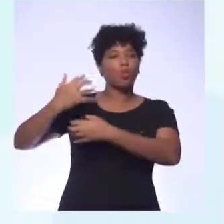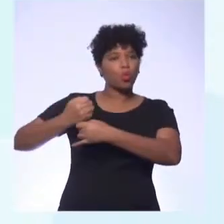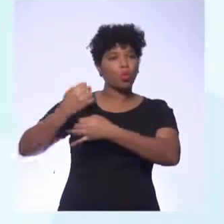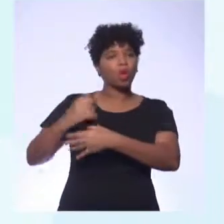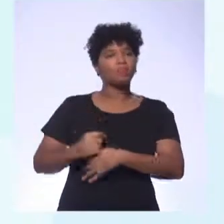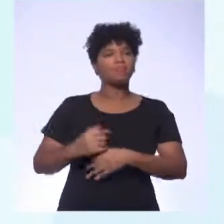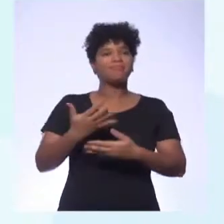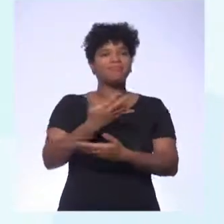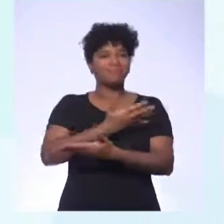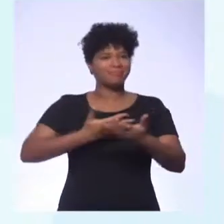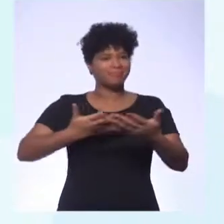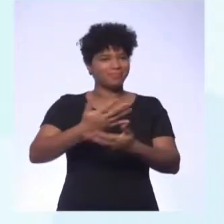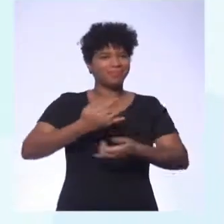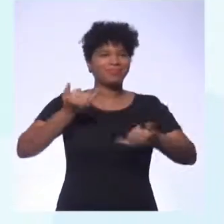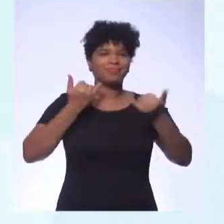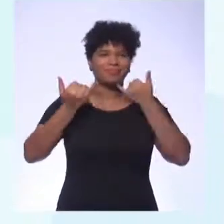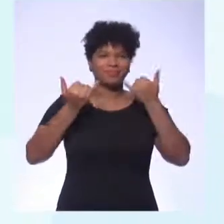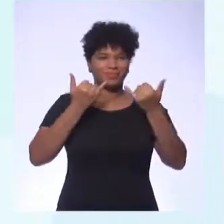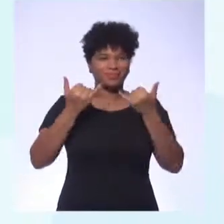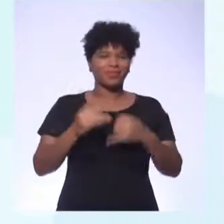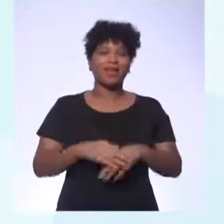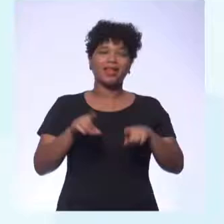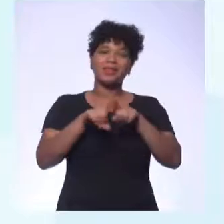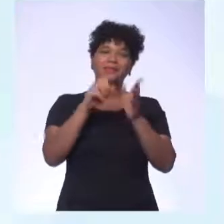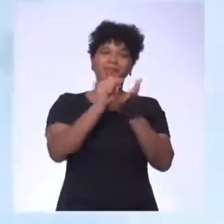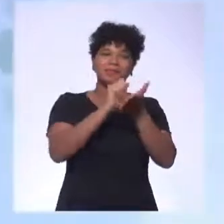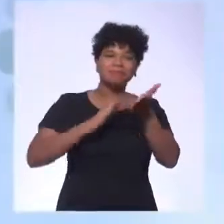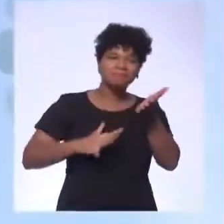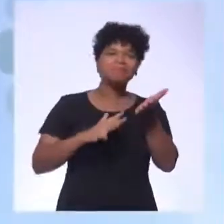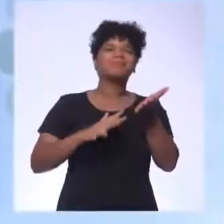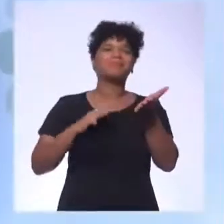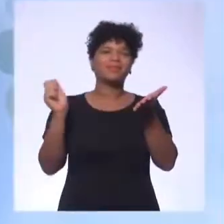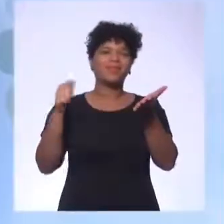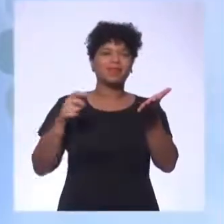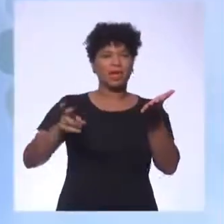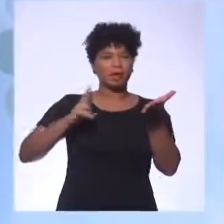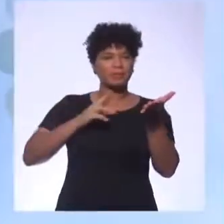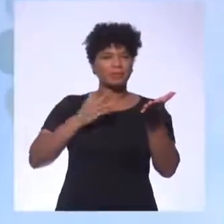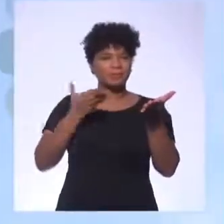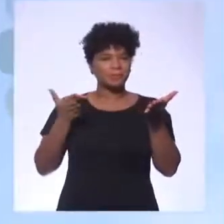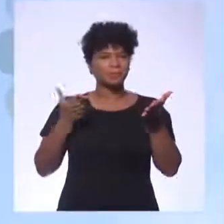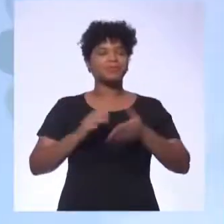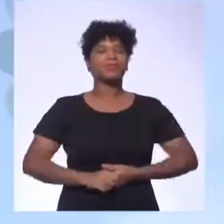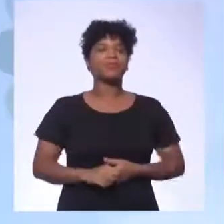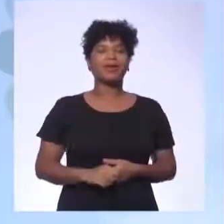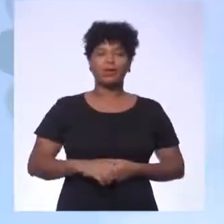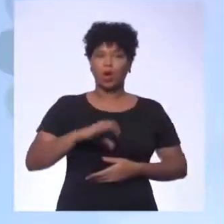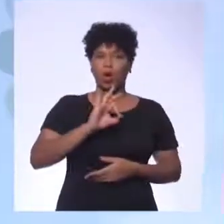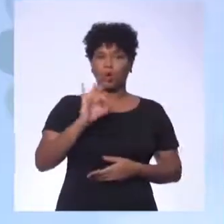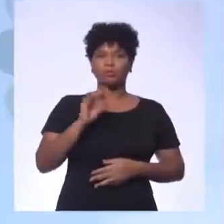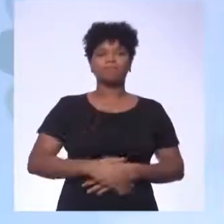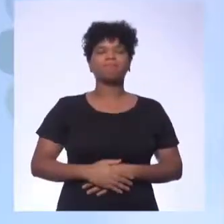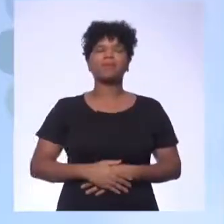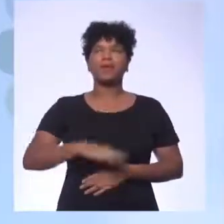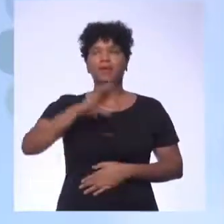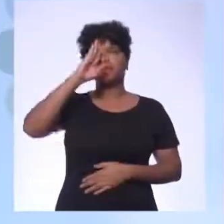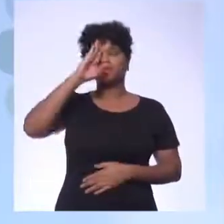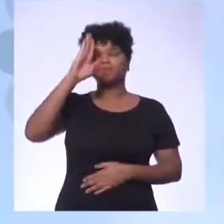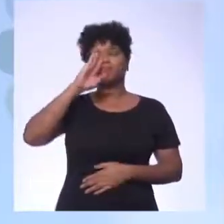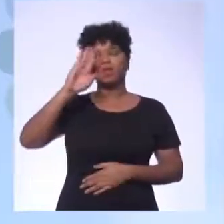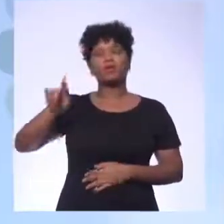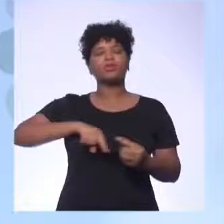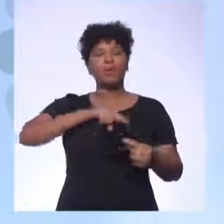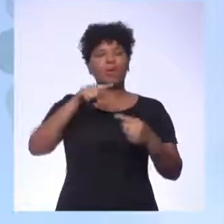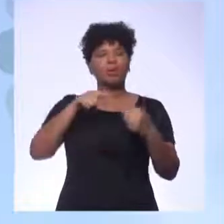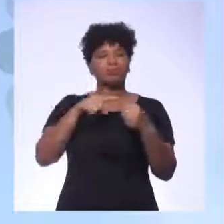informações aqui e resolver aí as atividades do chat, tá bom? Muito bem. Então, o objetivo que eu trouxe para essa aula